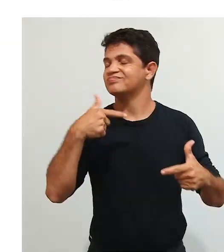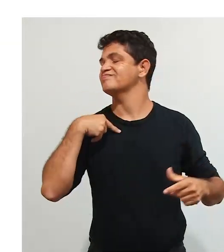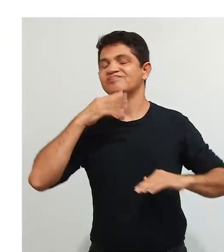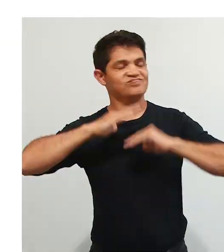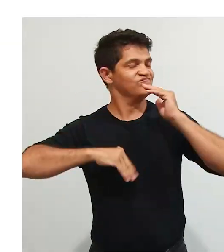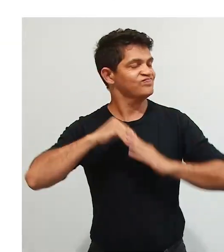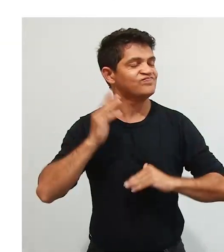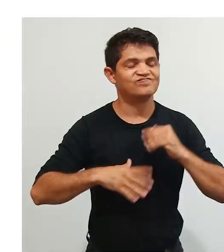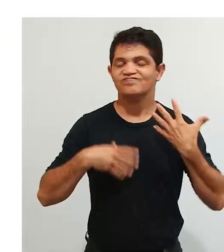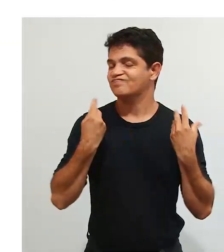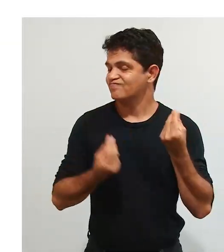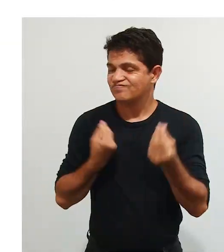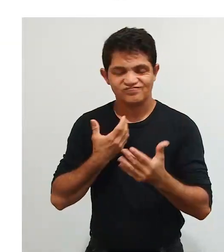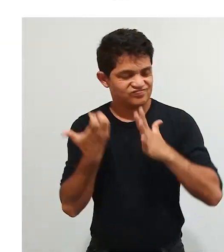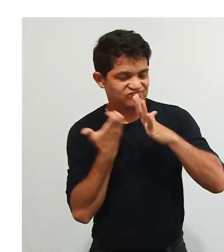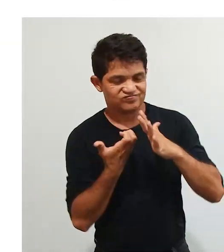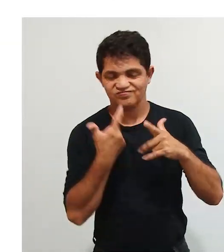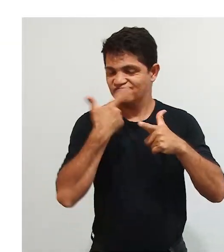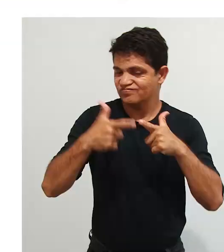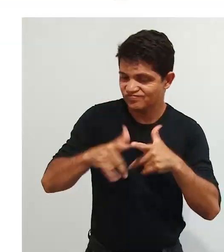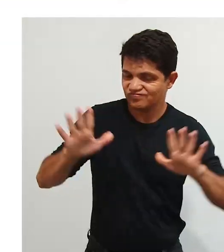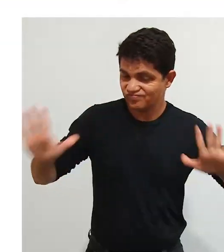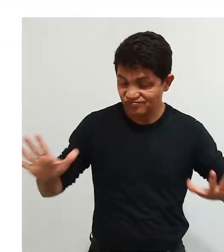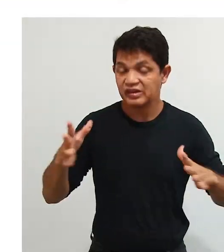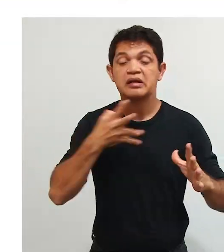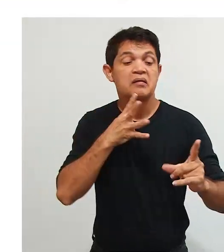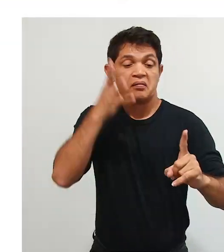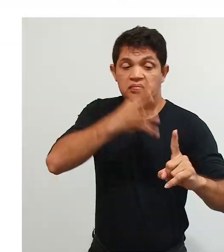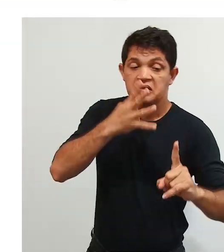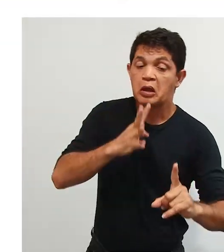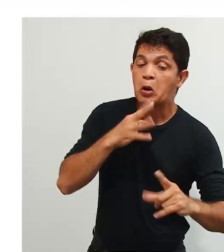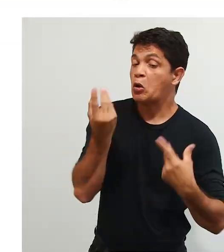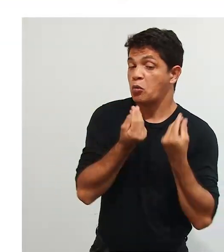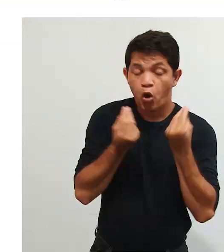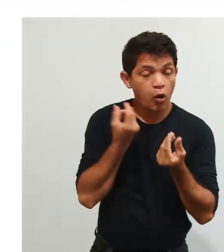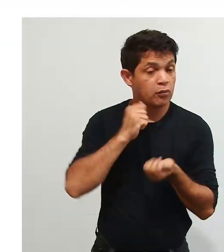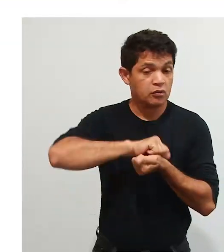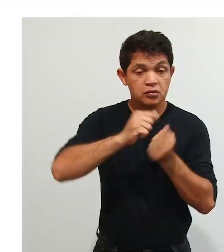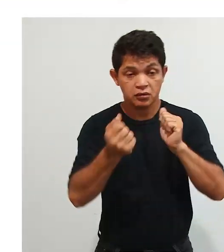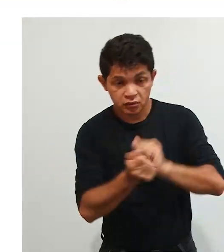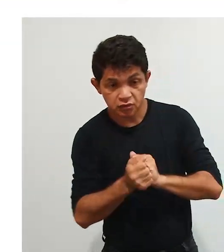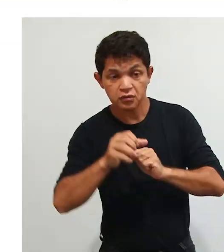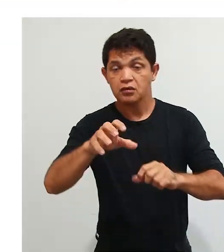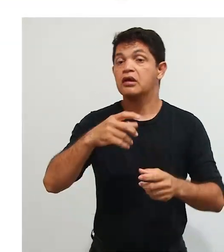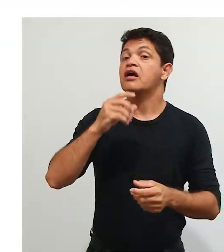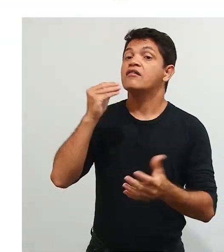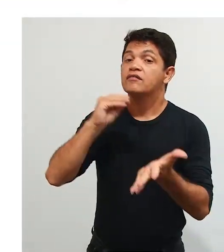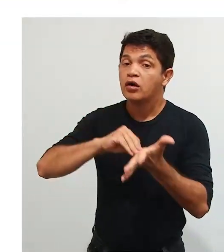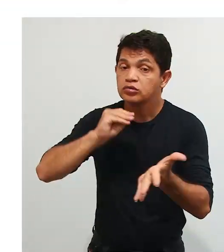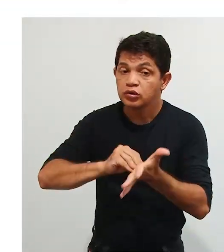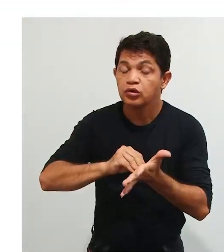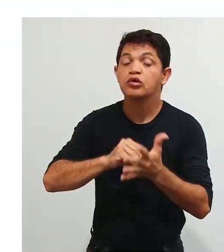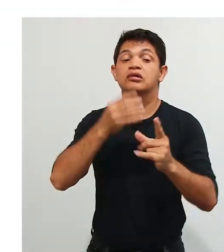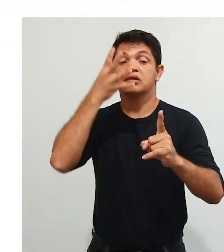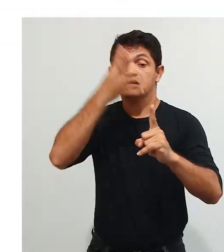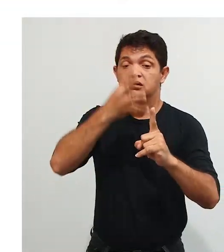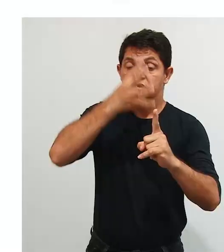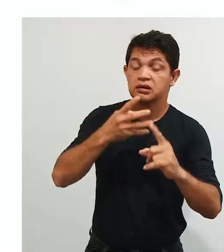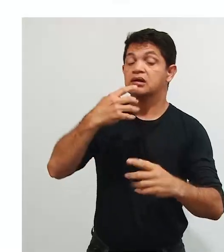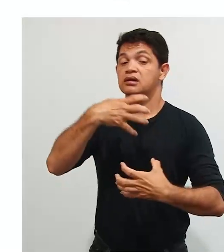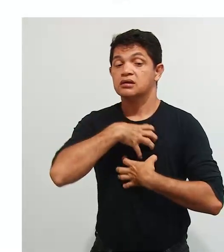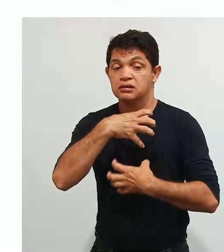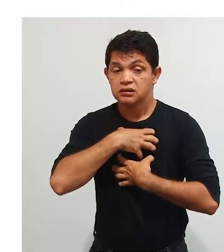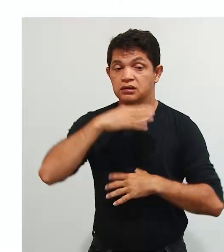minha função nessa empresa e não ser reconhecido. Com assertividade, olha, eu agradeço a oportunidade que me deram até